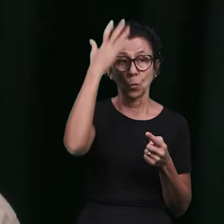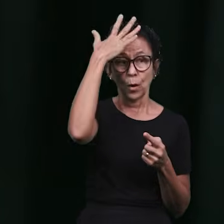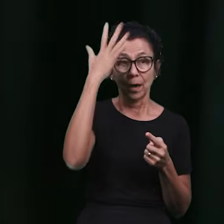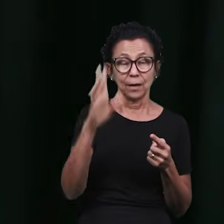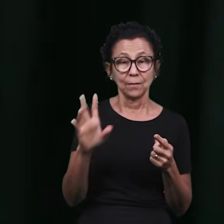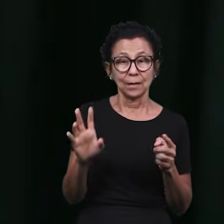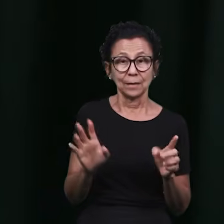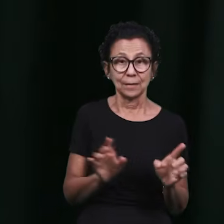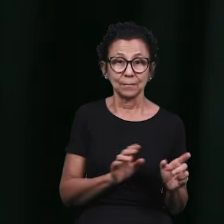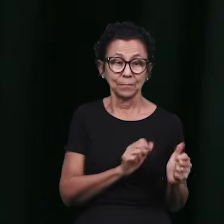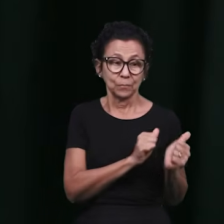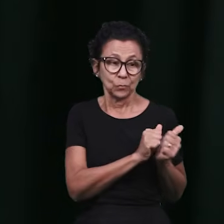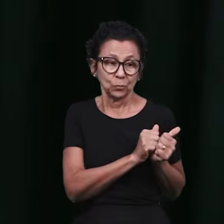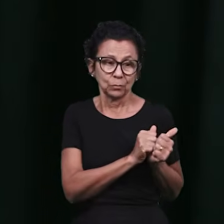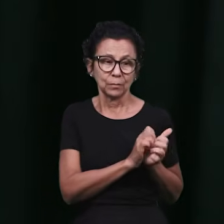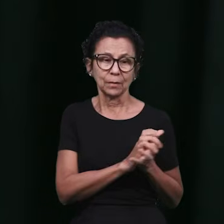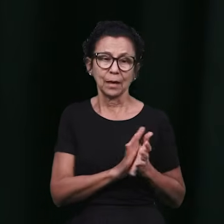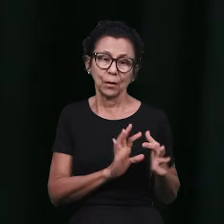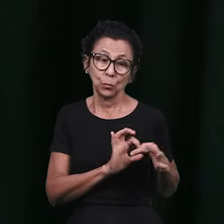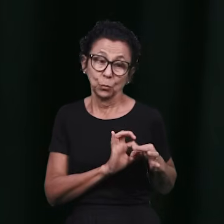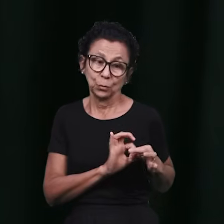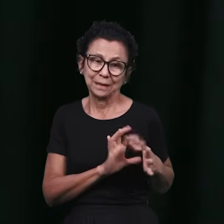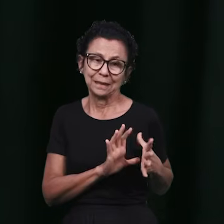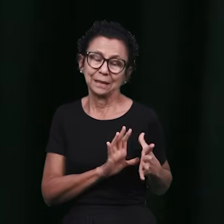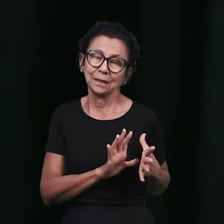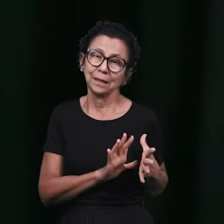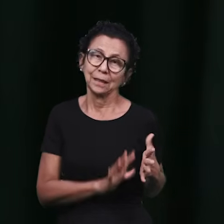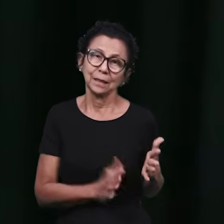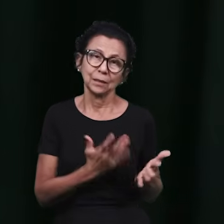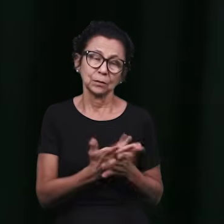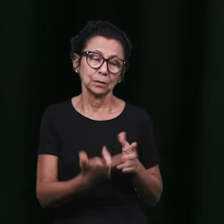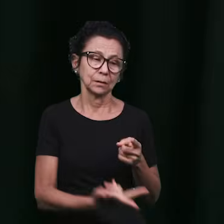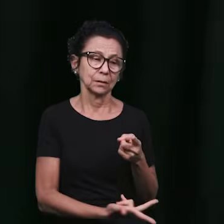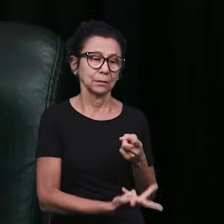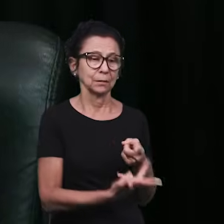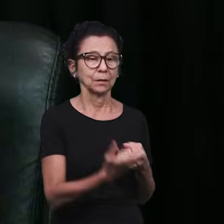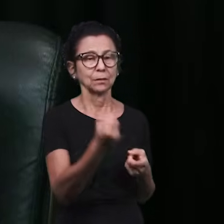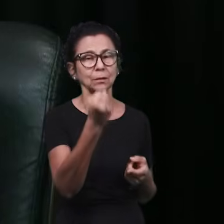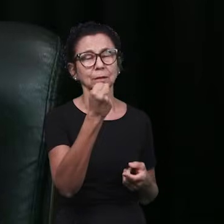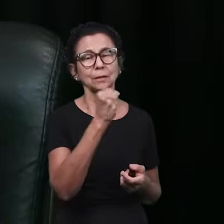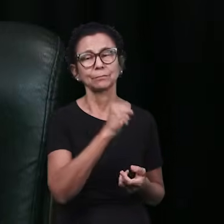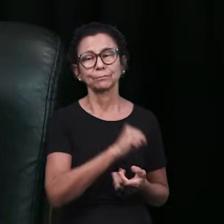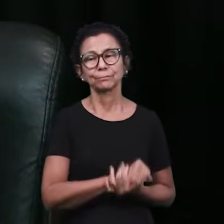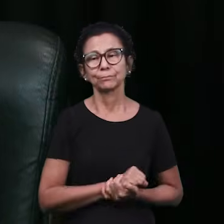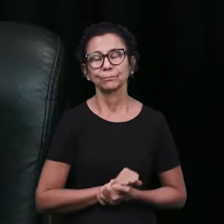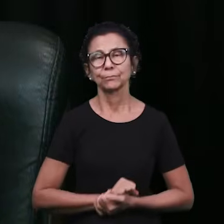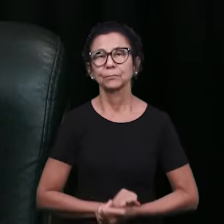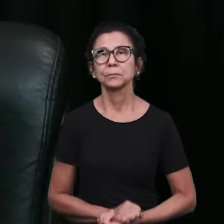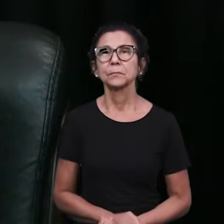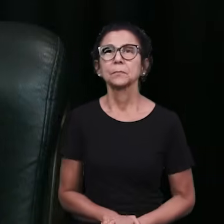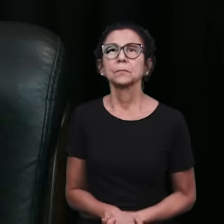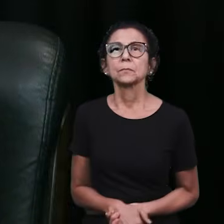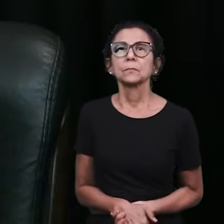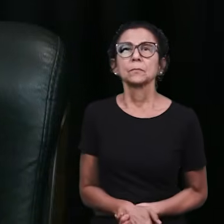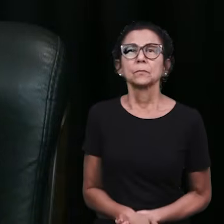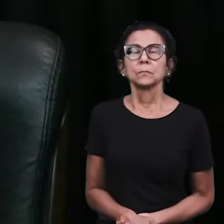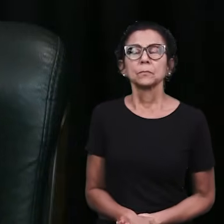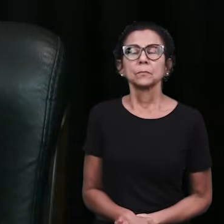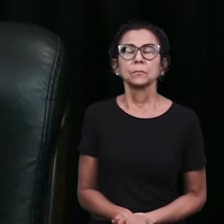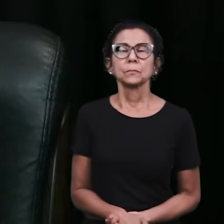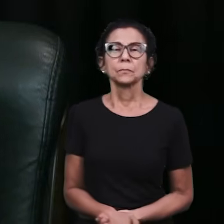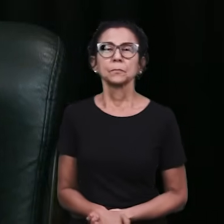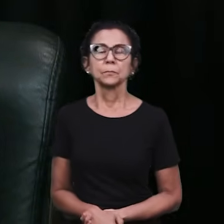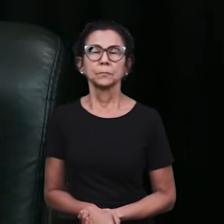ver a derrota de Josafá. É, e o senhor falou aí, dando continuidade, no